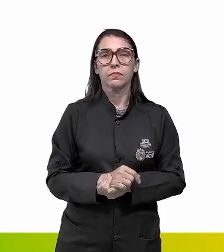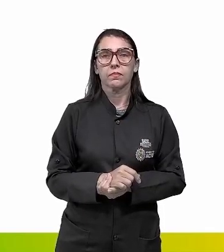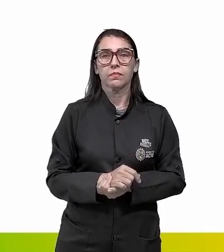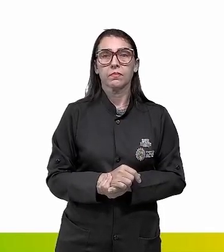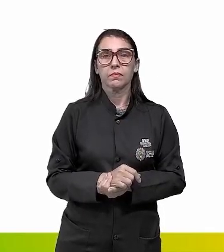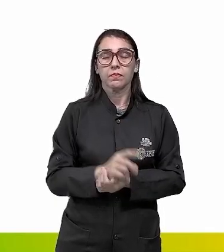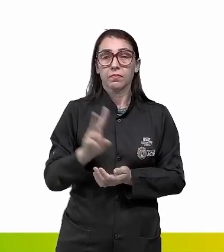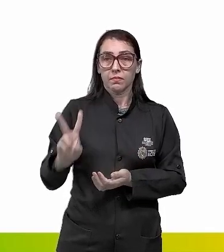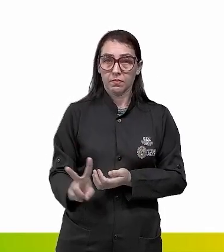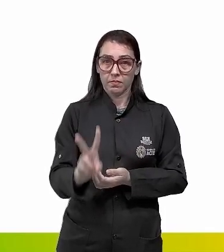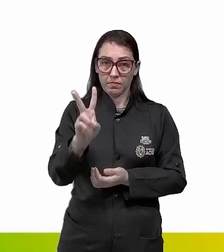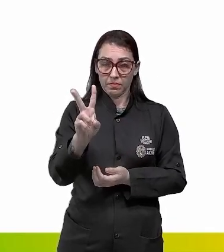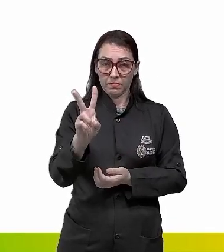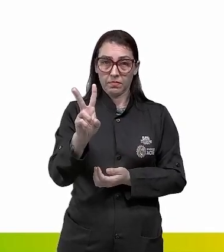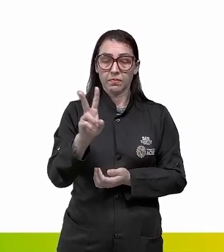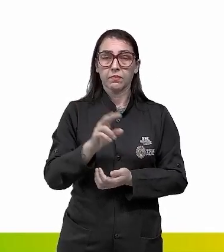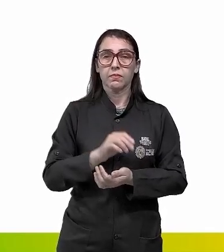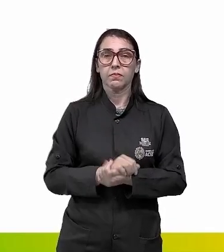esse valor aqui,